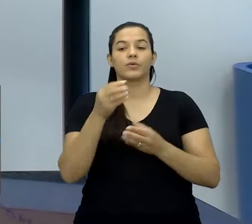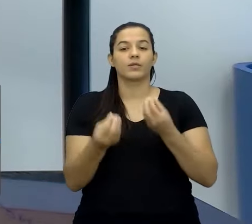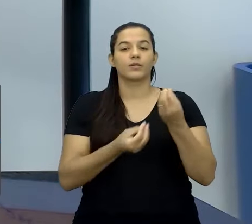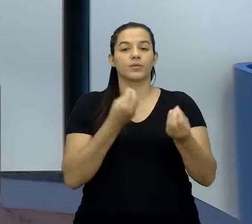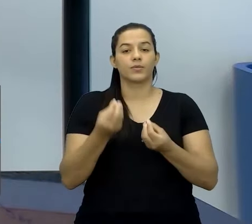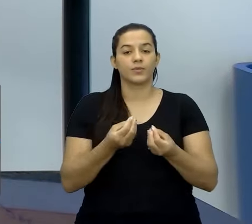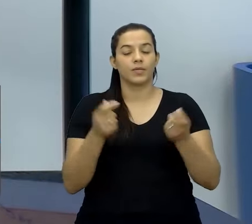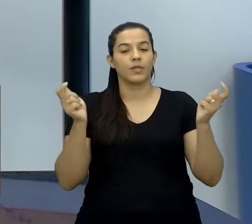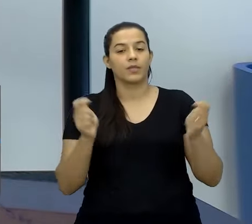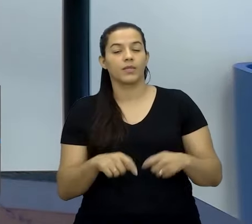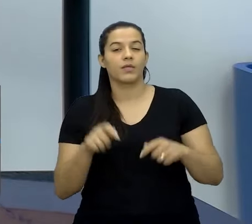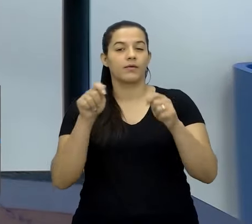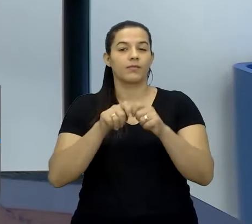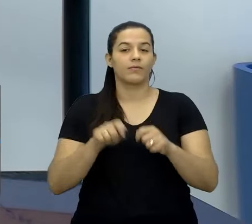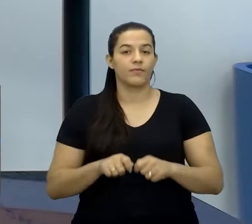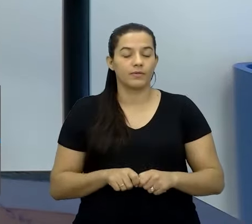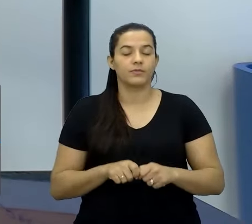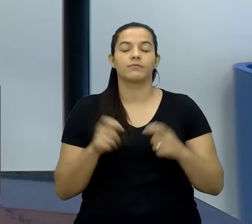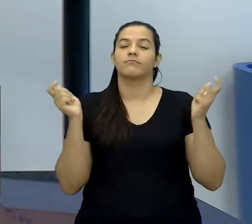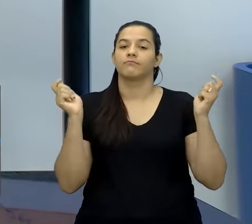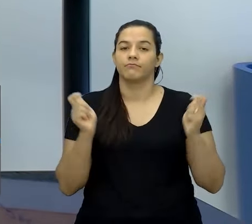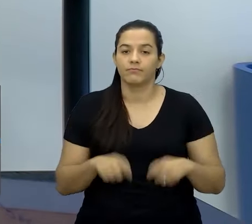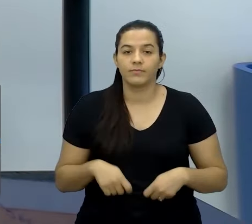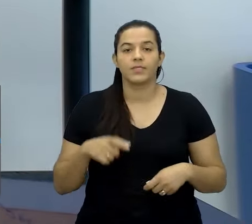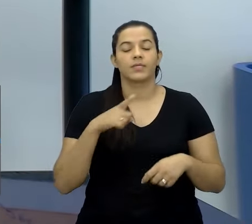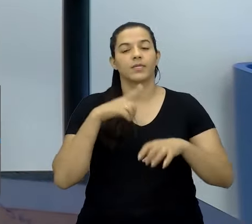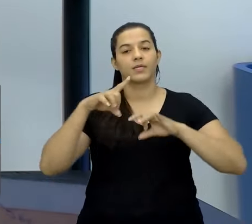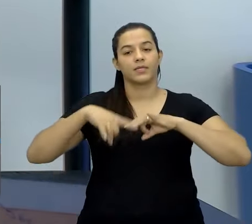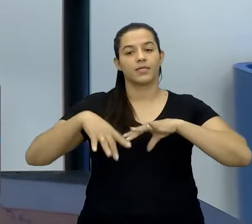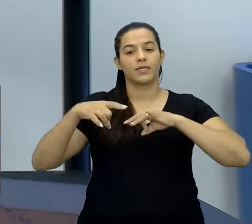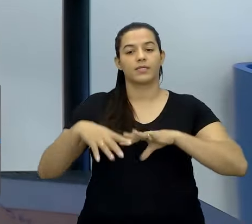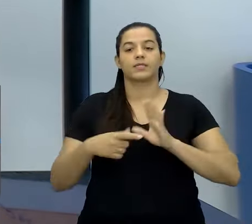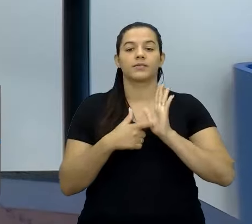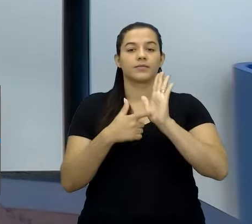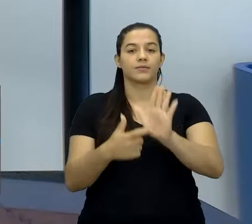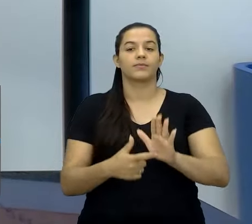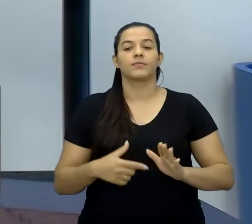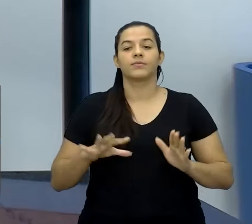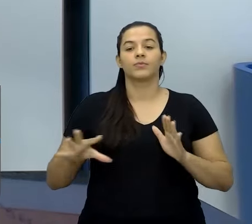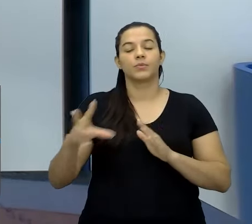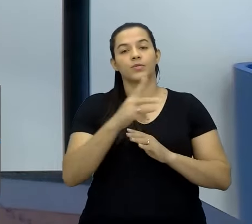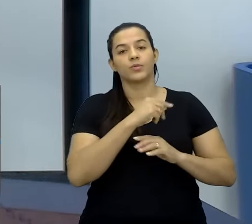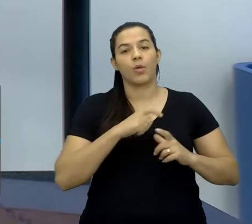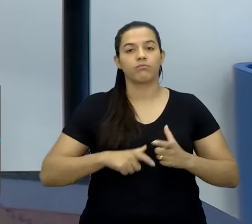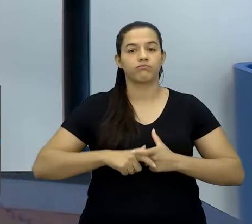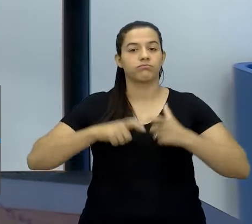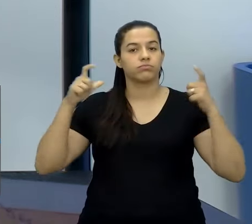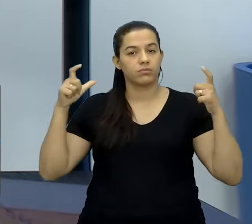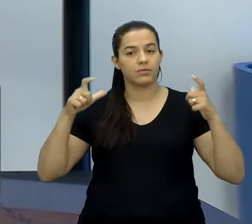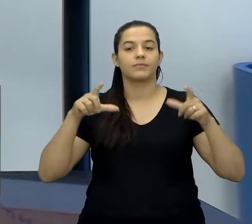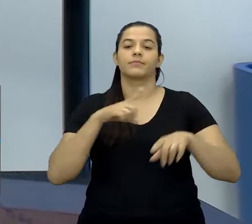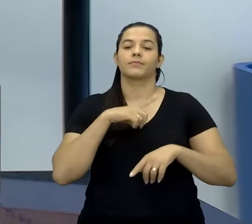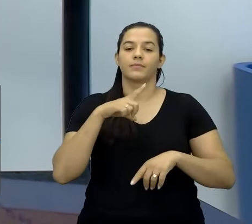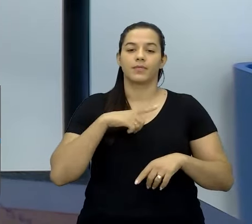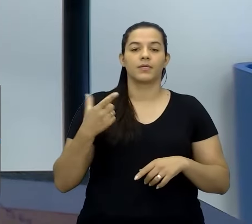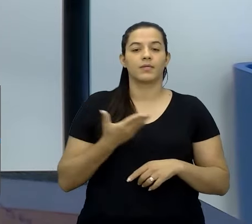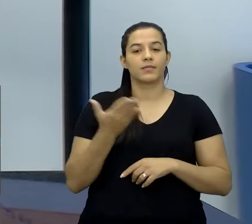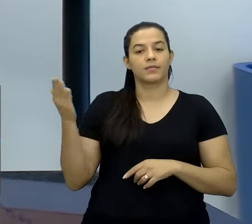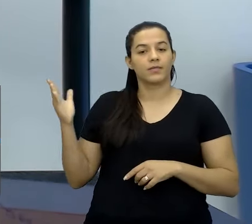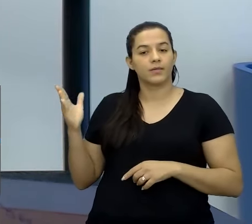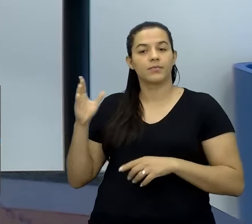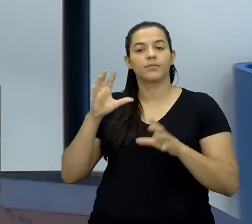Tem fórmulas para descobrir essa amostra? Tem. Tem os tipos de técnicas de amostragem. Tem fórmula para descobrir o tamanho da amostra? Tem. São essas